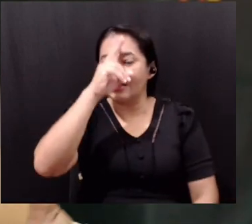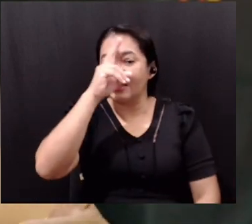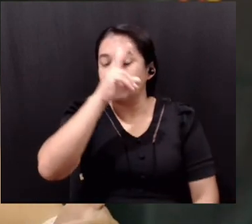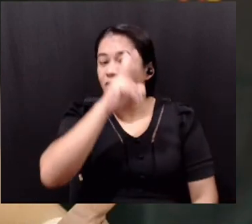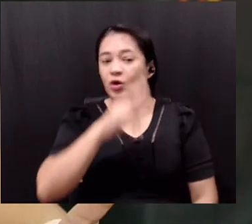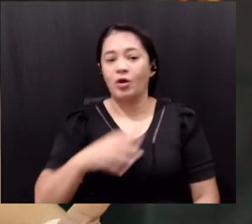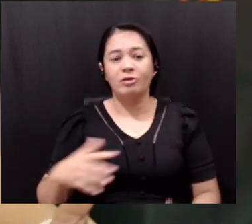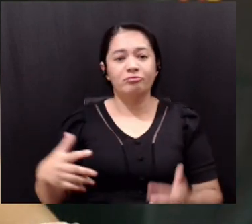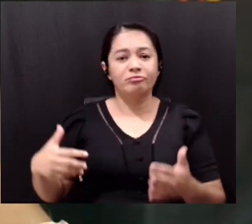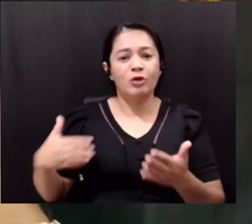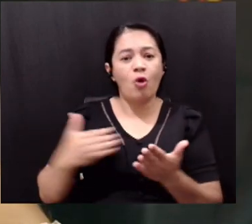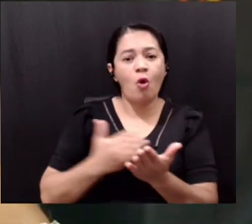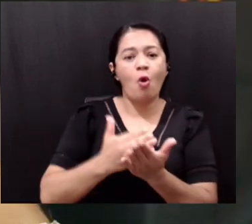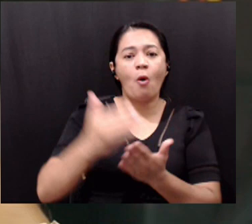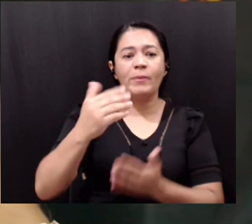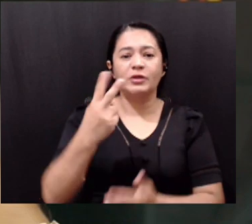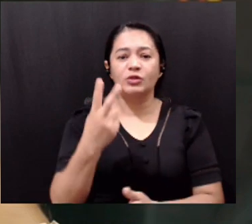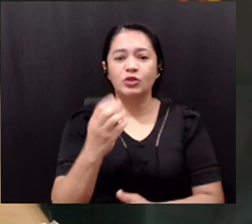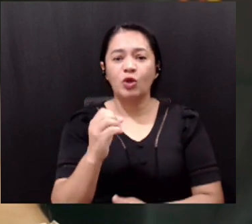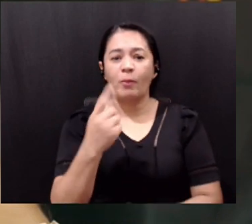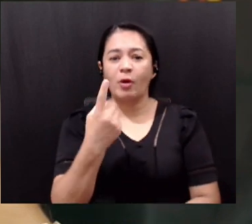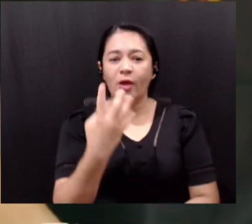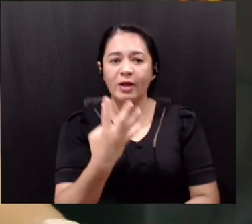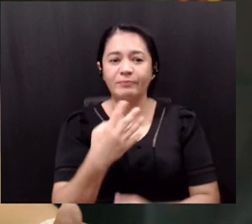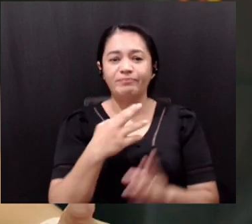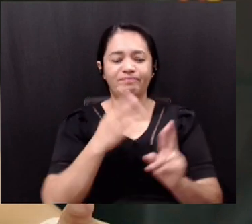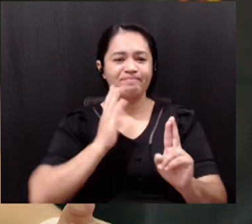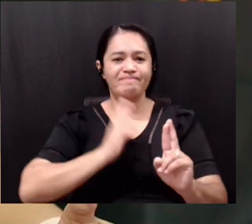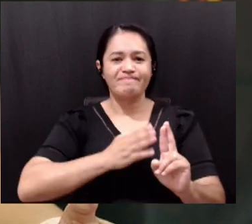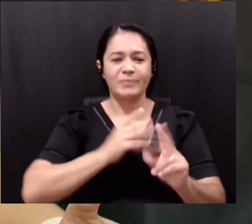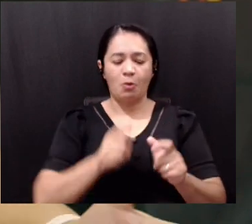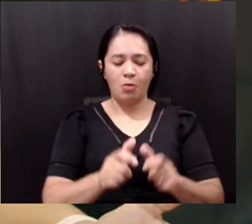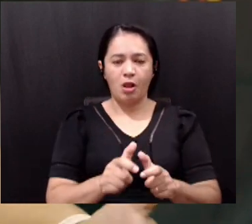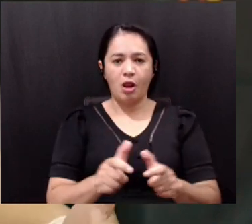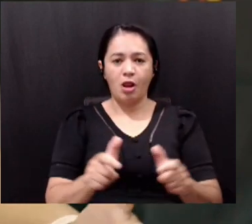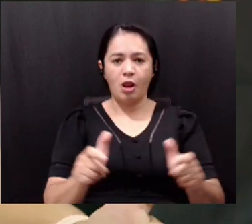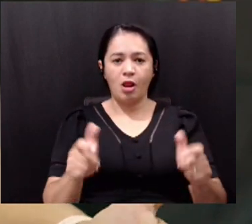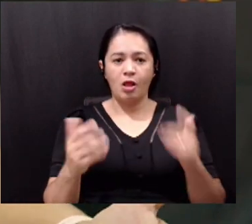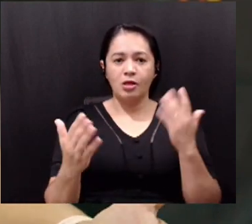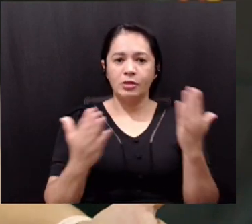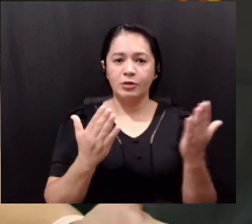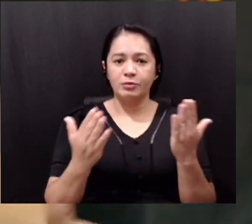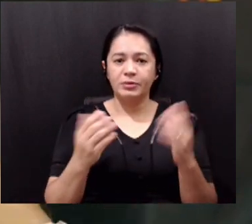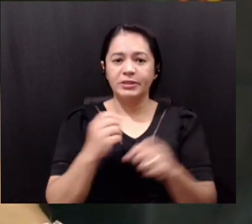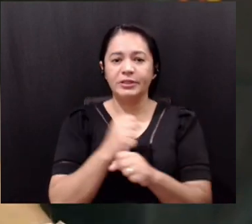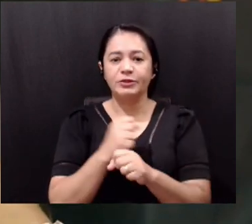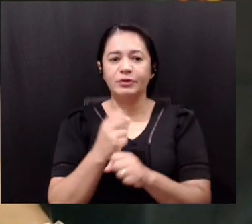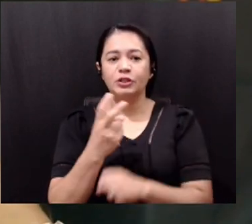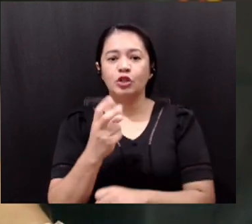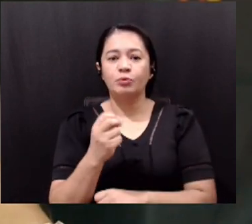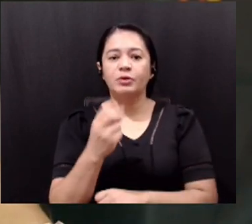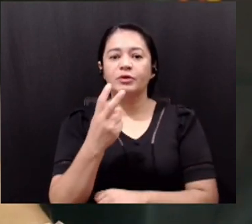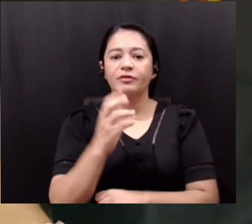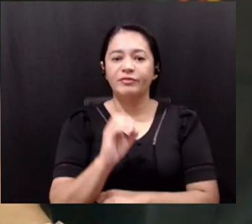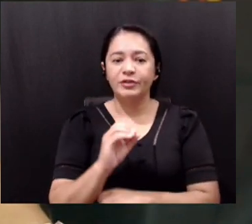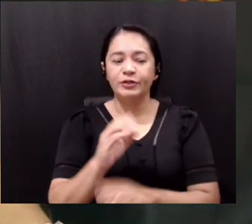e representam um aumento expressivo comparado até a 2020, foi o ano da pandemia, quando